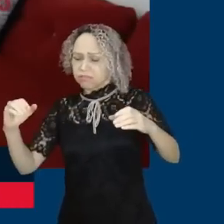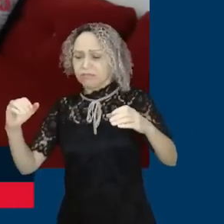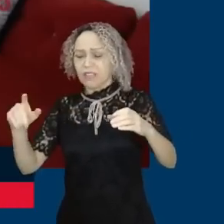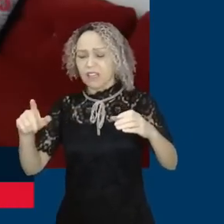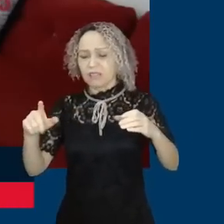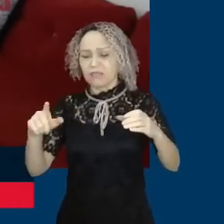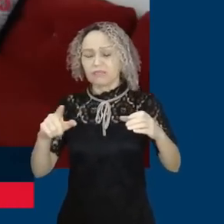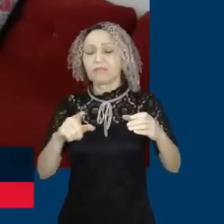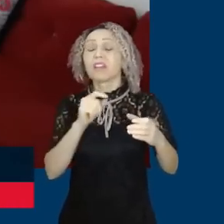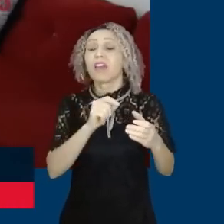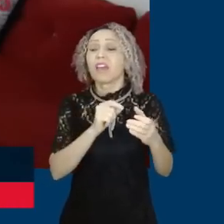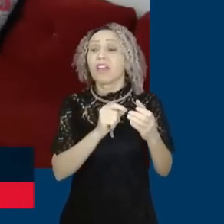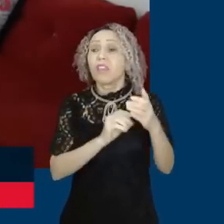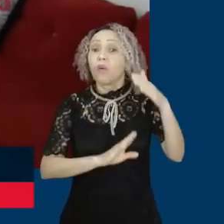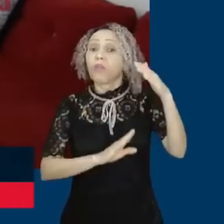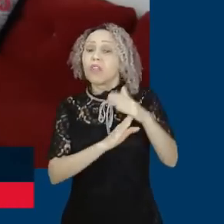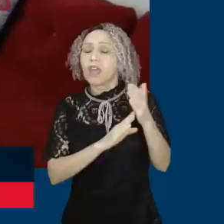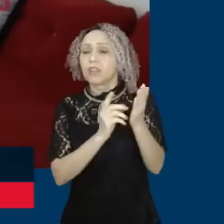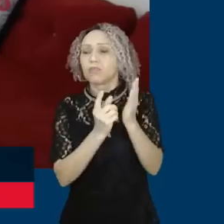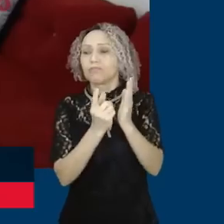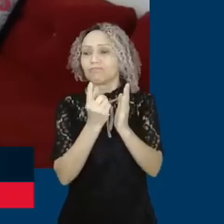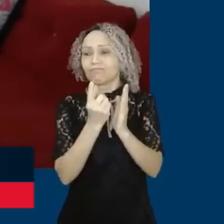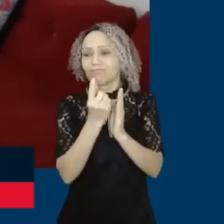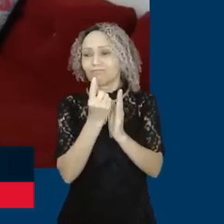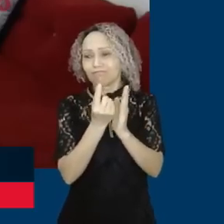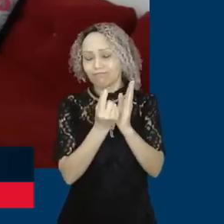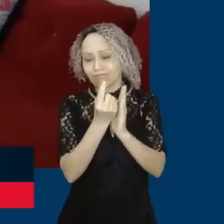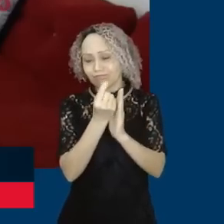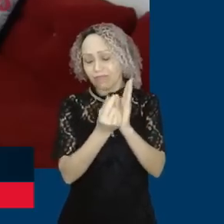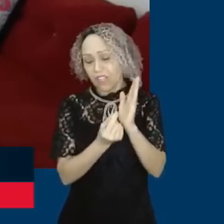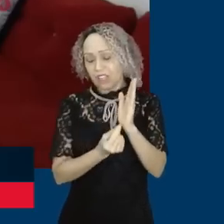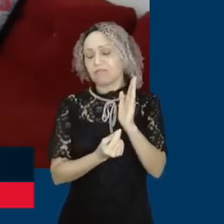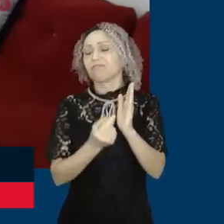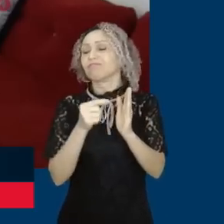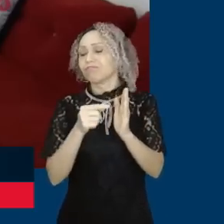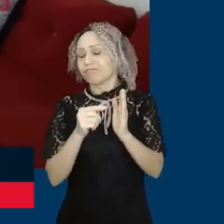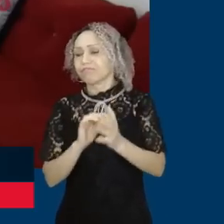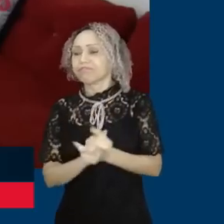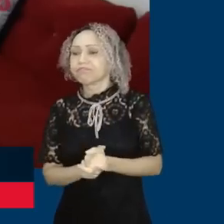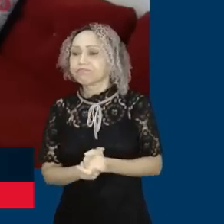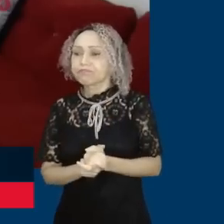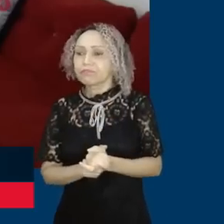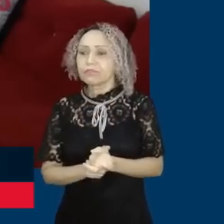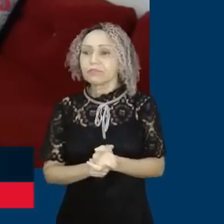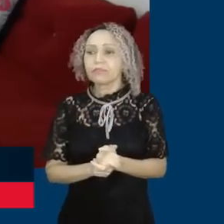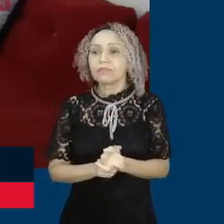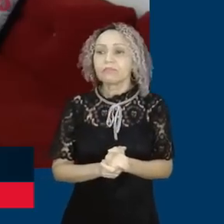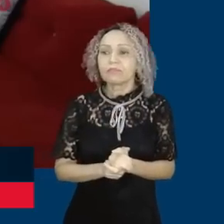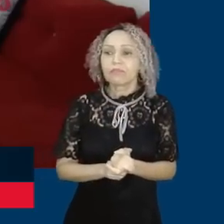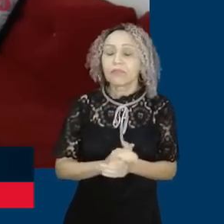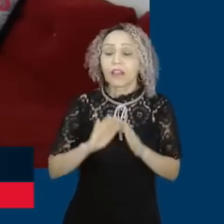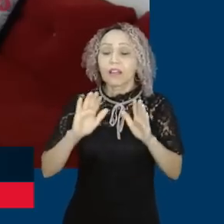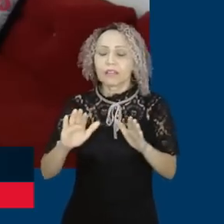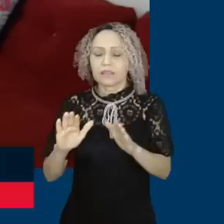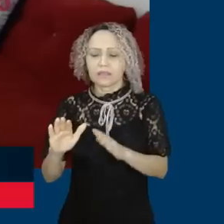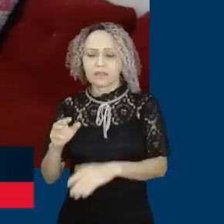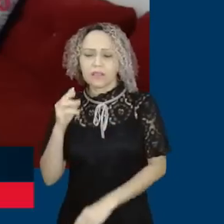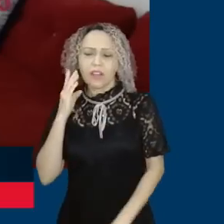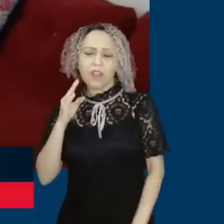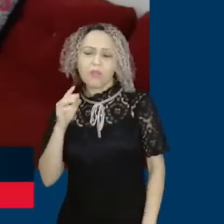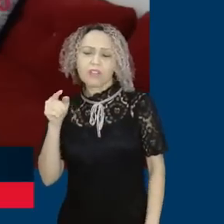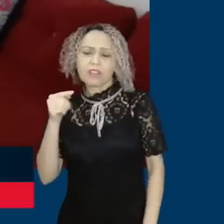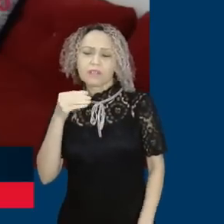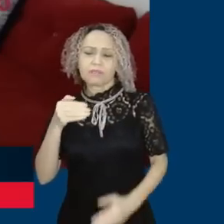Lira declarou à imprensa que a data limite a terça-feira, colocou como data limite a terça-feira da semana que